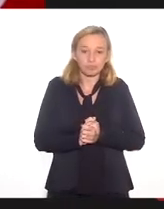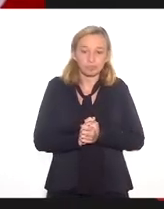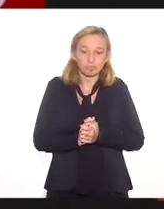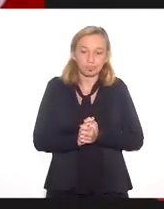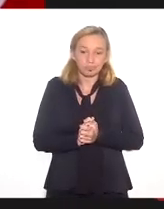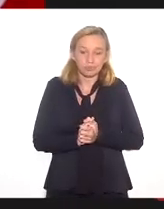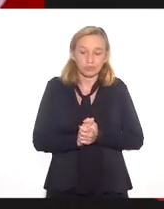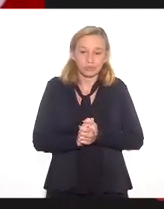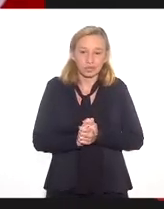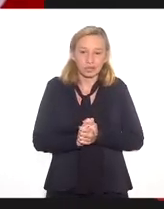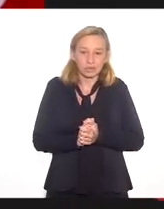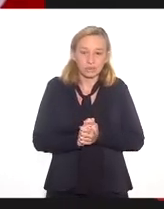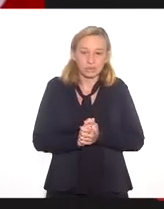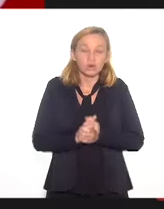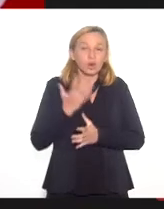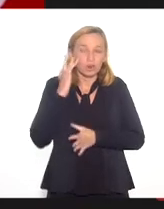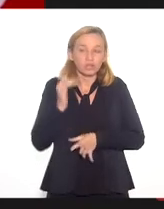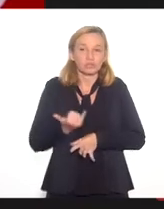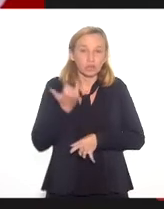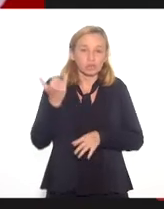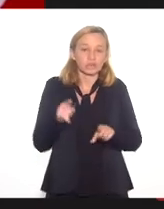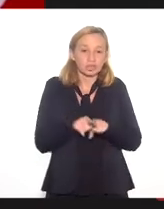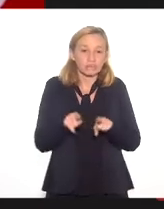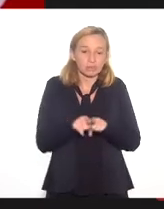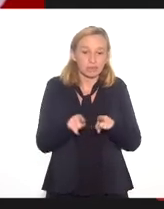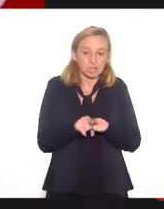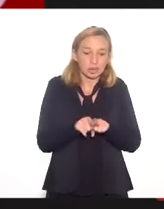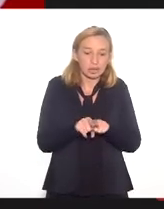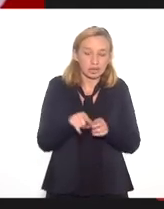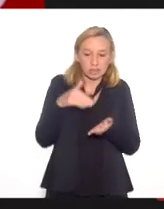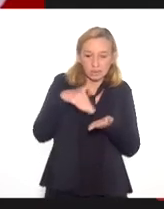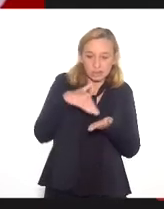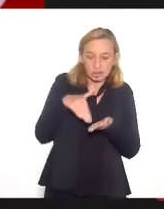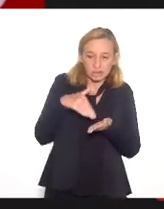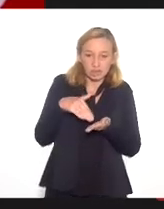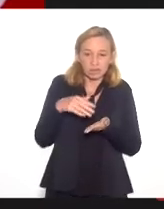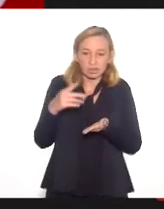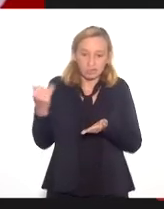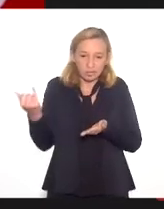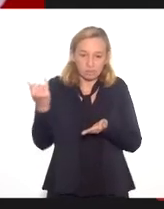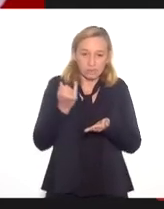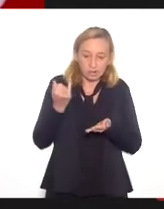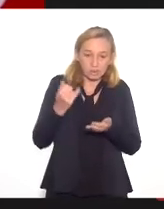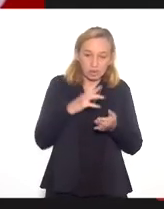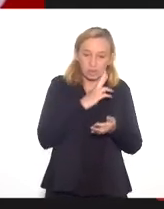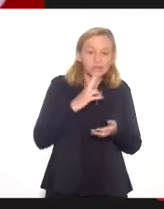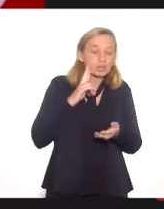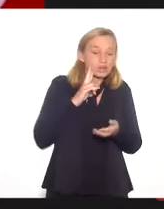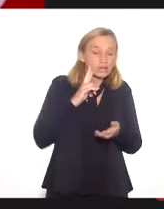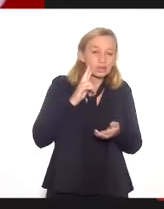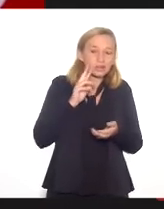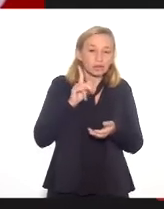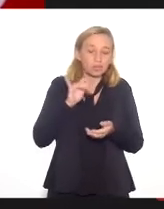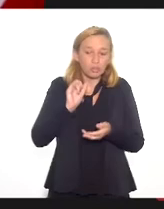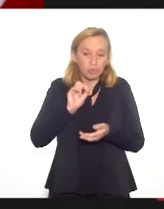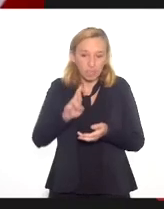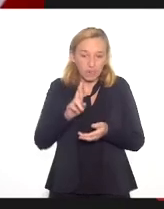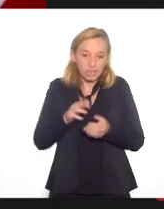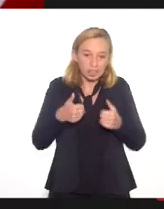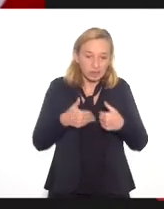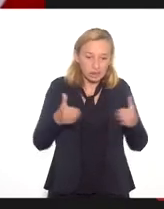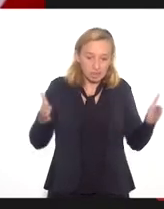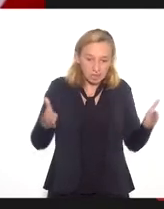para além aí né eu acho que é muito importante também o que o secretário trouxe né dos restaurantes populares da abertura